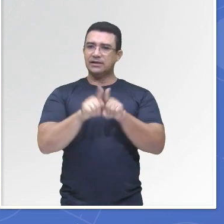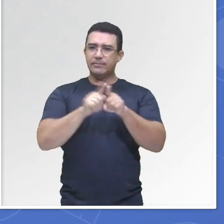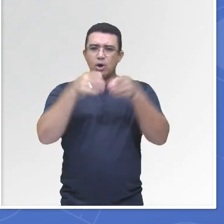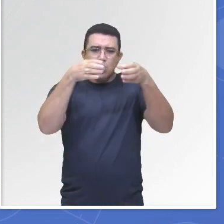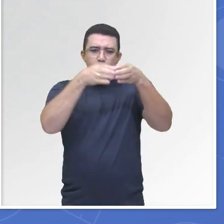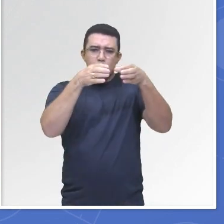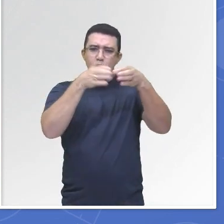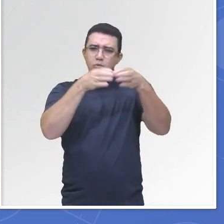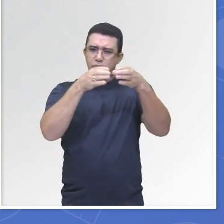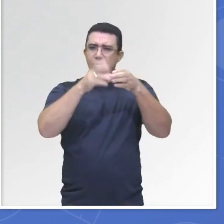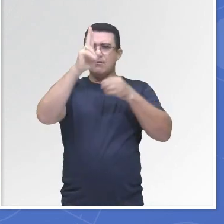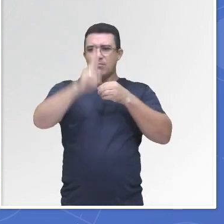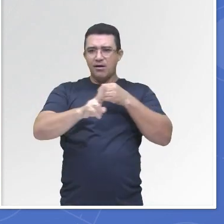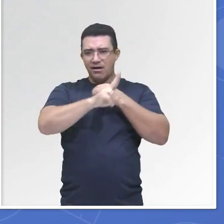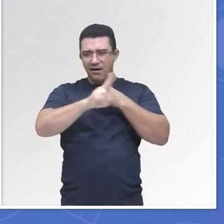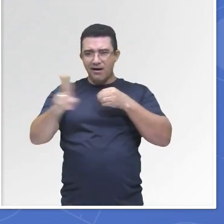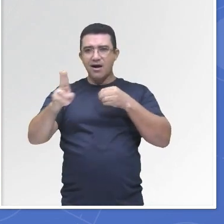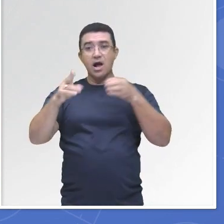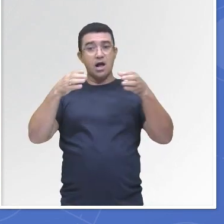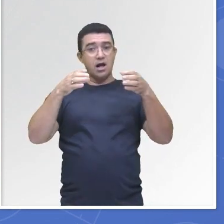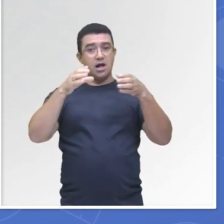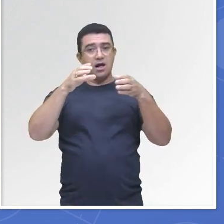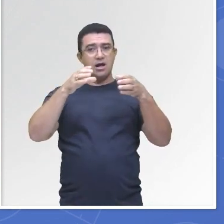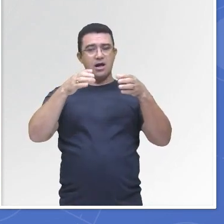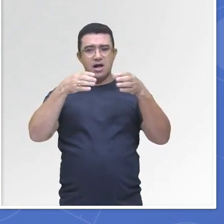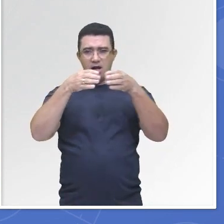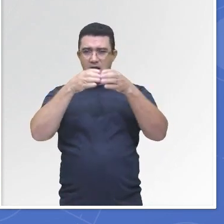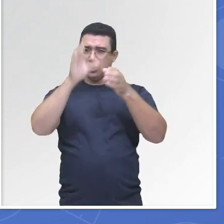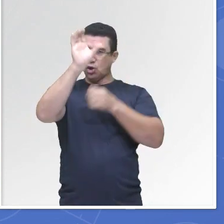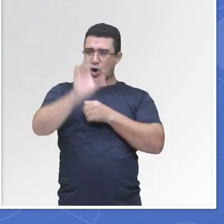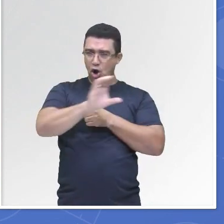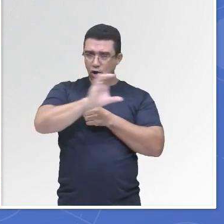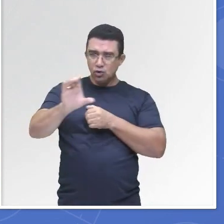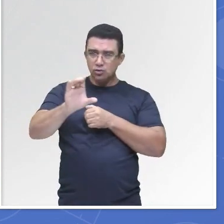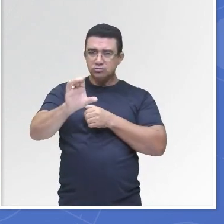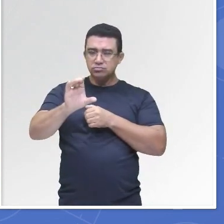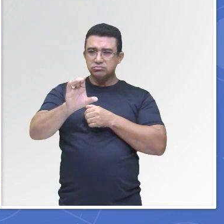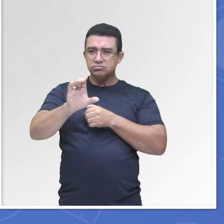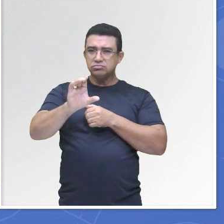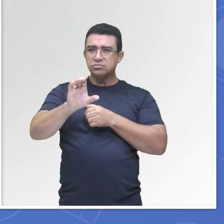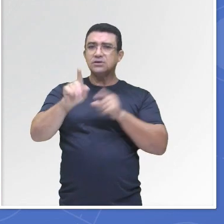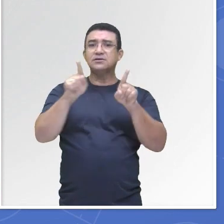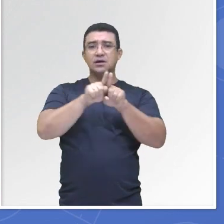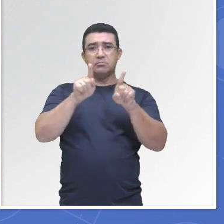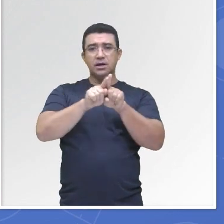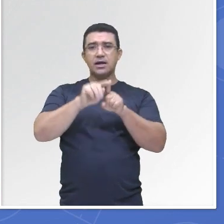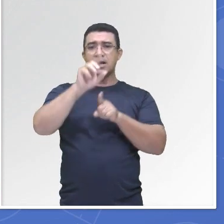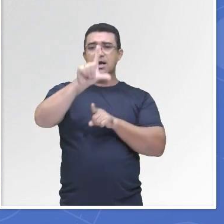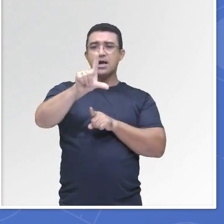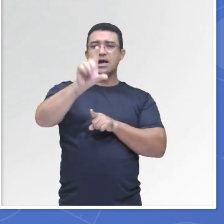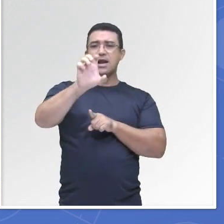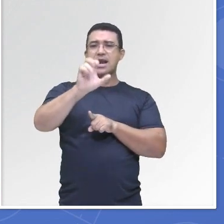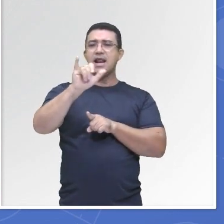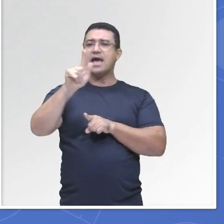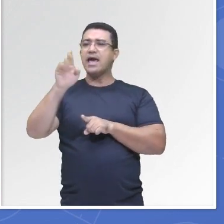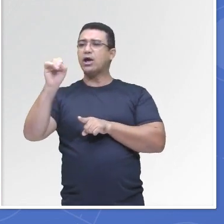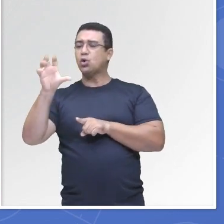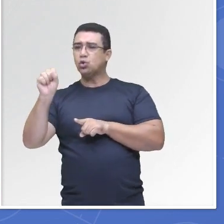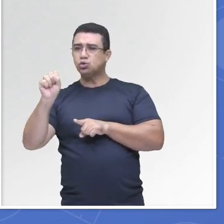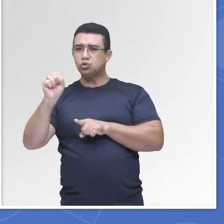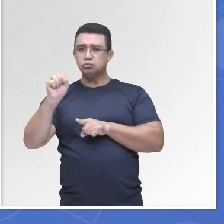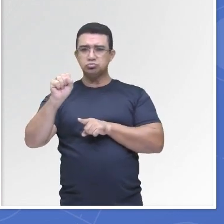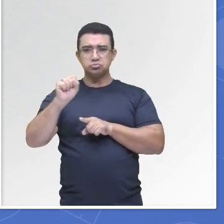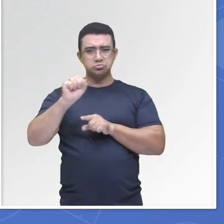Igreja Católica, os jesuítas, os mercedários, quanto por leigos. O que são os leigos nesse contexto? Pessoas